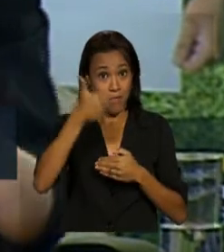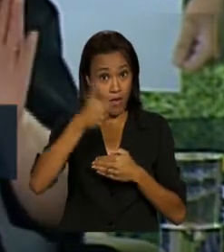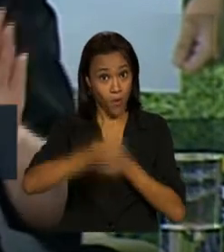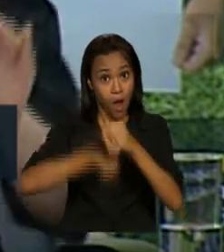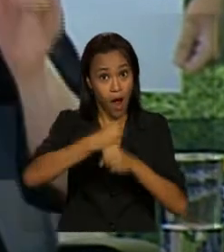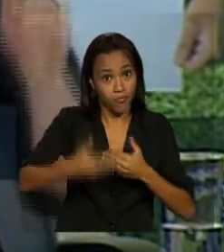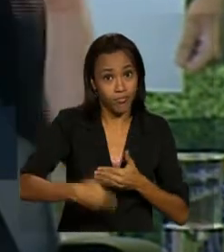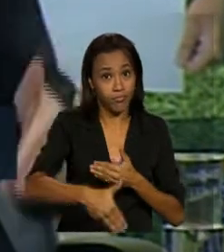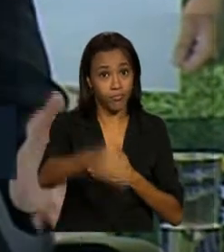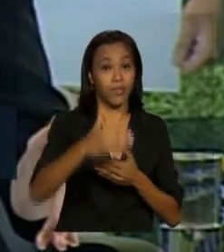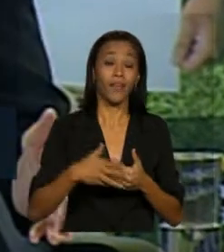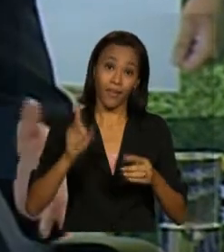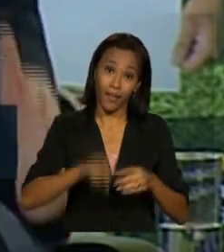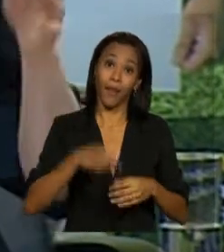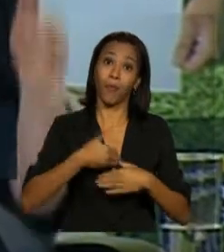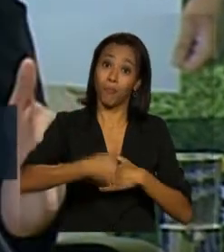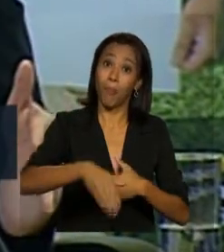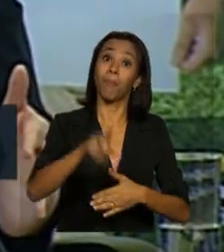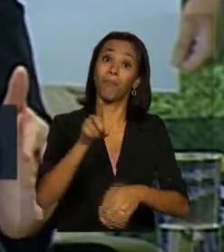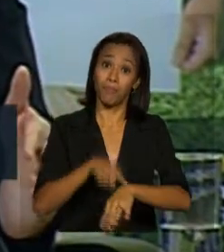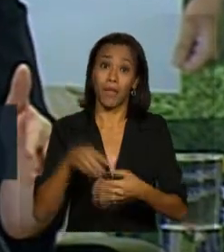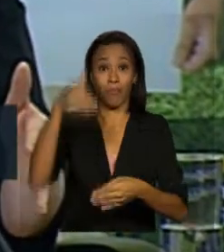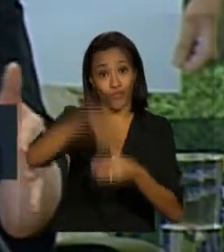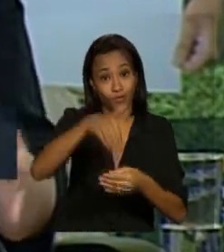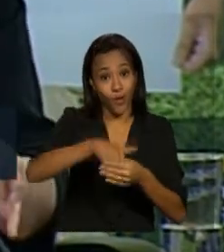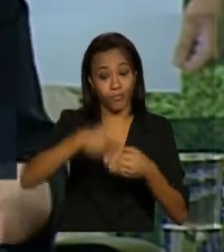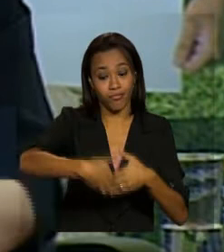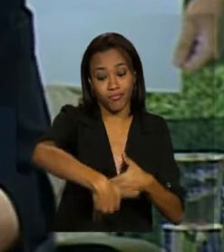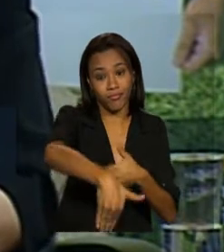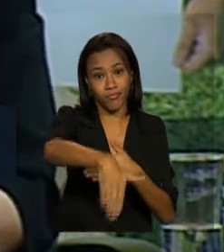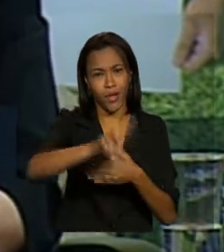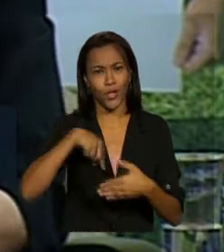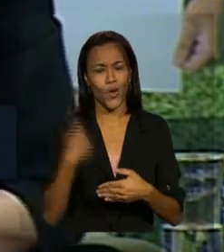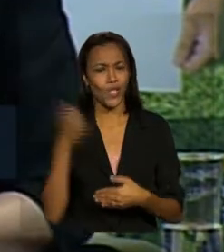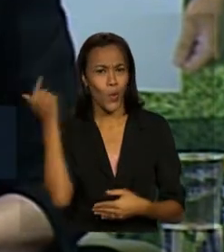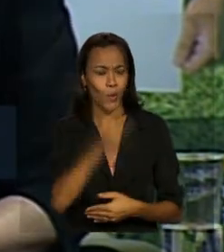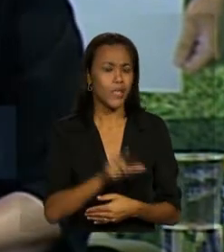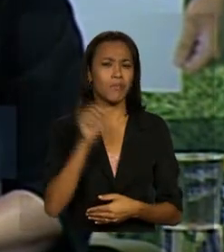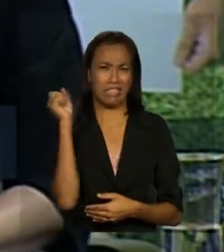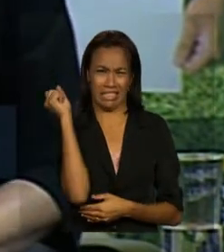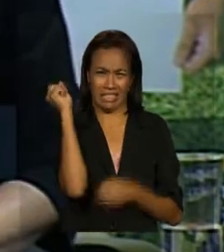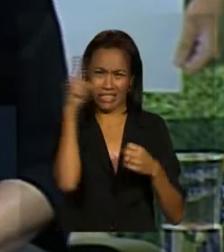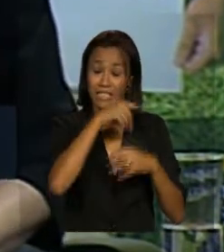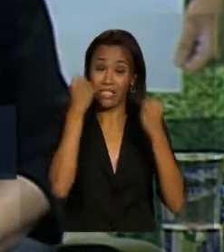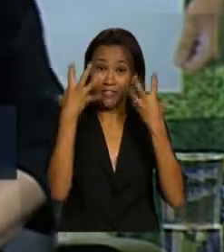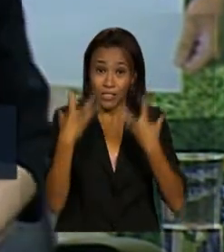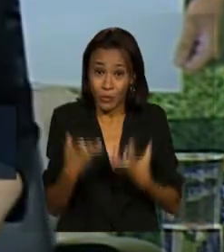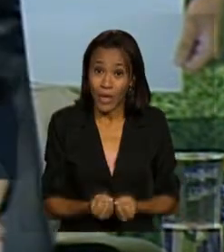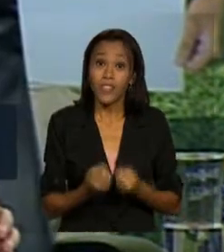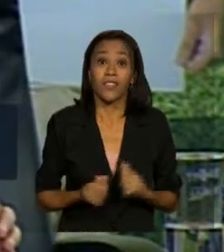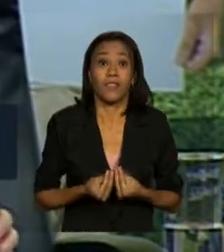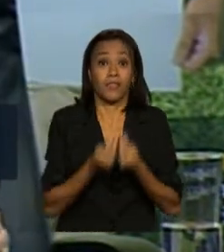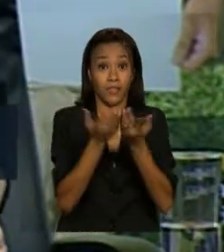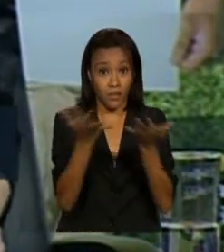Sem Limite, também o período eleitoral, e durante o período eleitoral nós encontramos mais dificuldade de fazermos a entrega dos